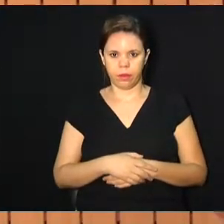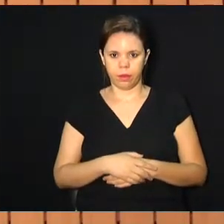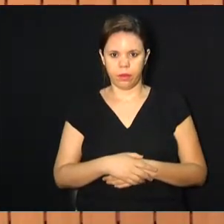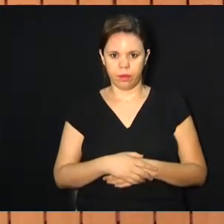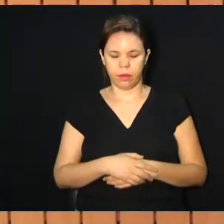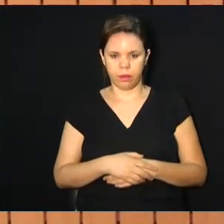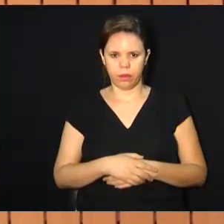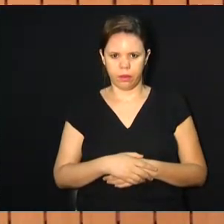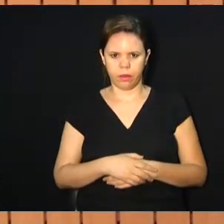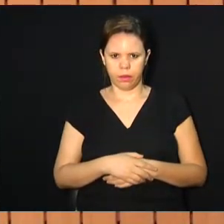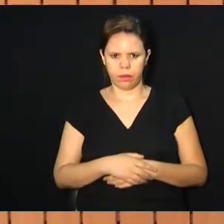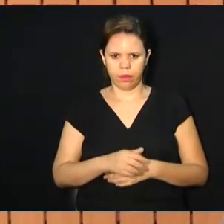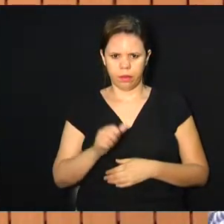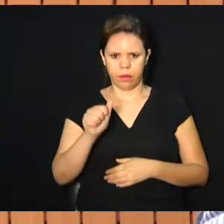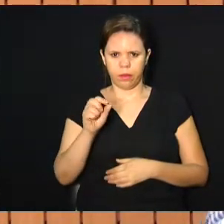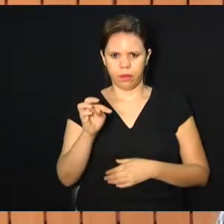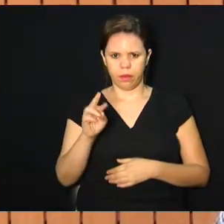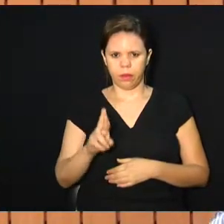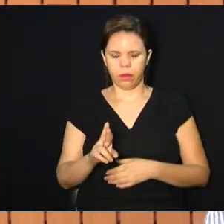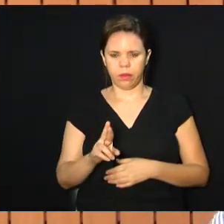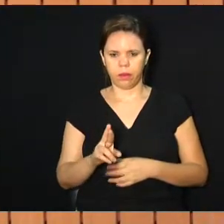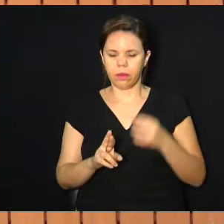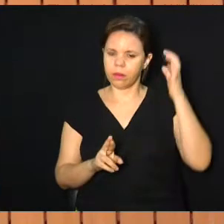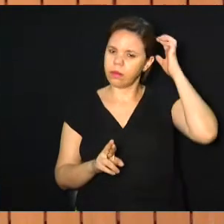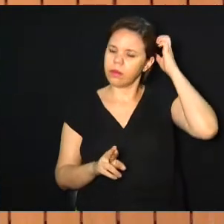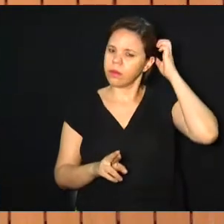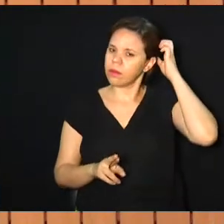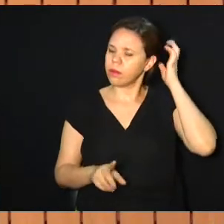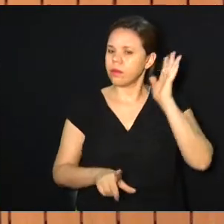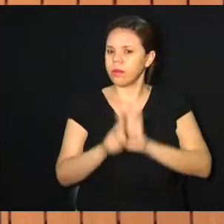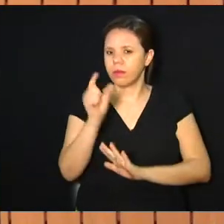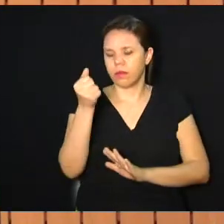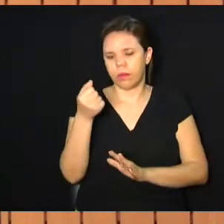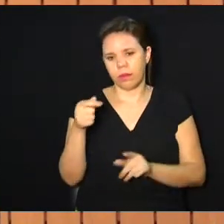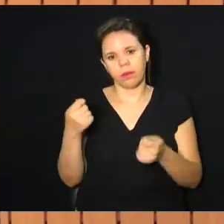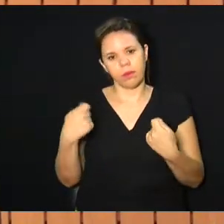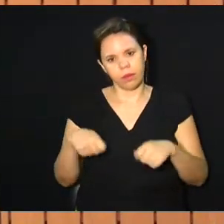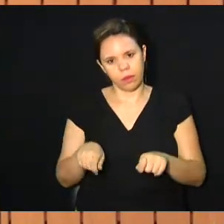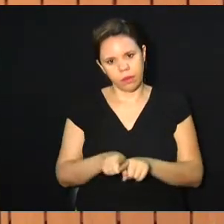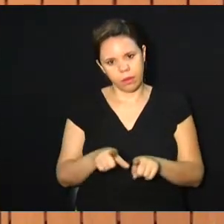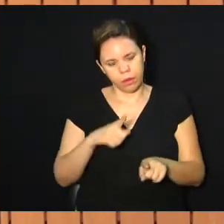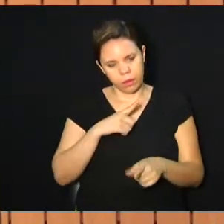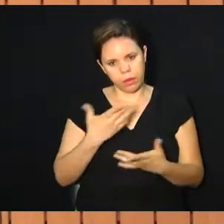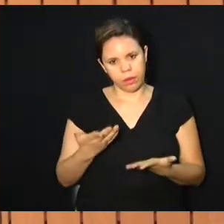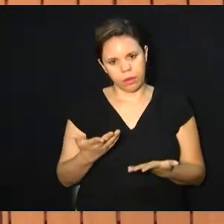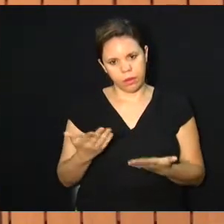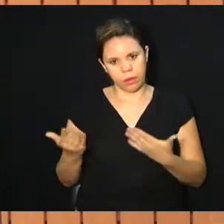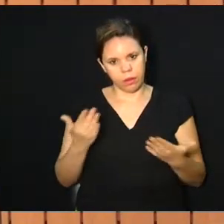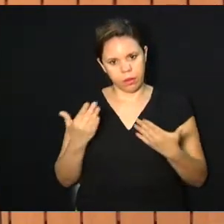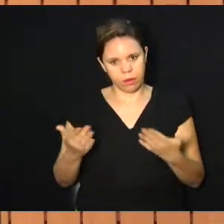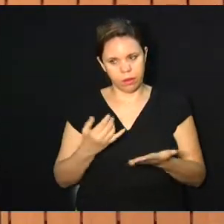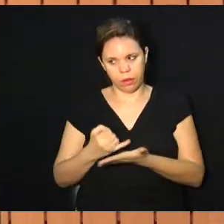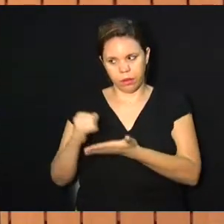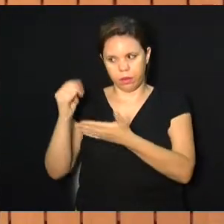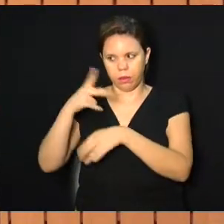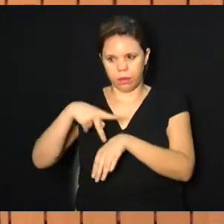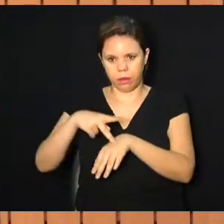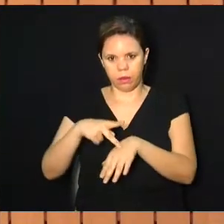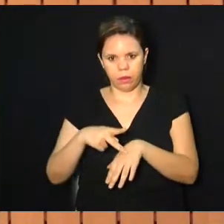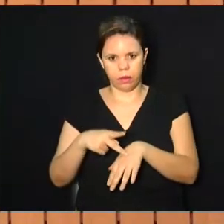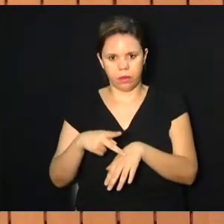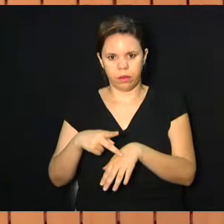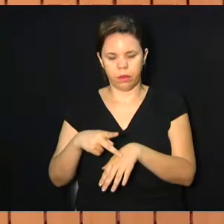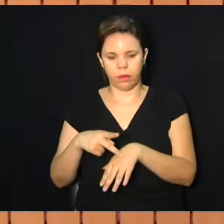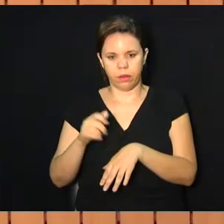TIR, a taxa de lucro, né, ela tem que ser vantajosa em relação à taxa de juros do país, a Selic.